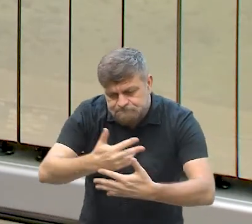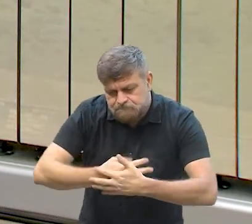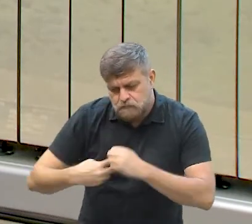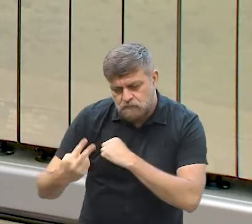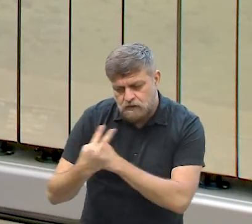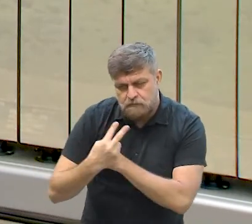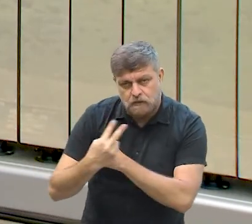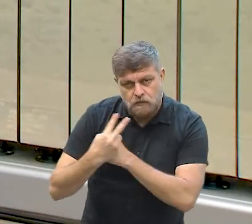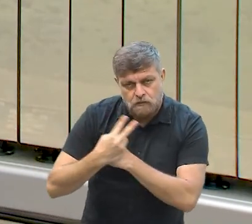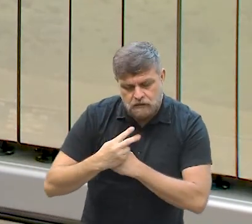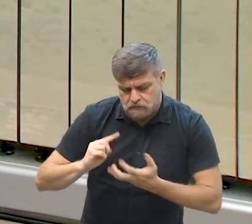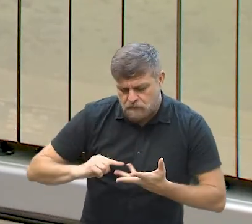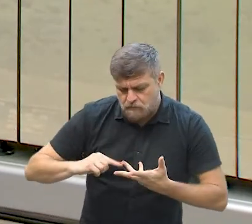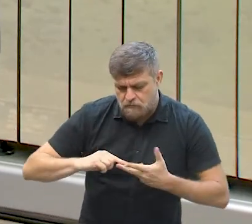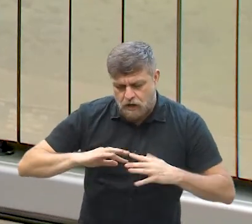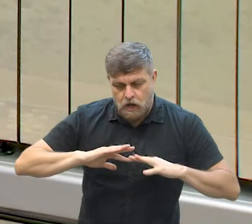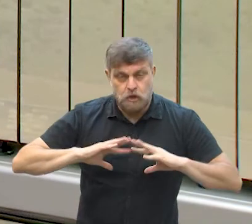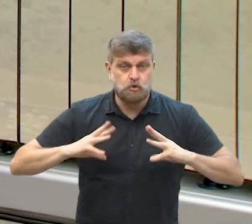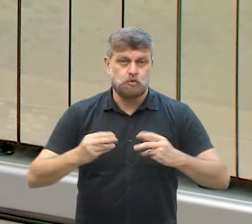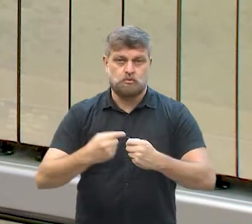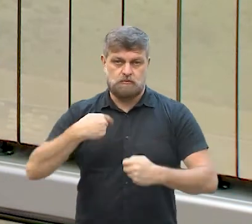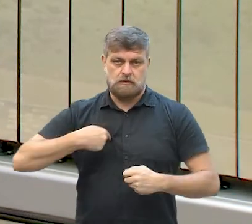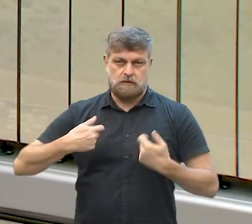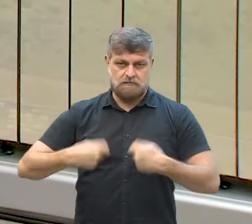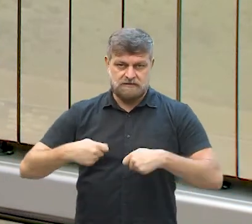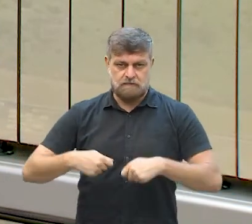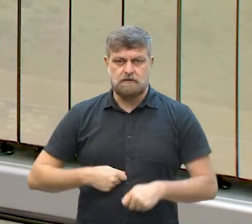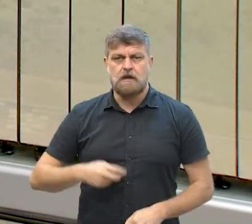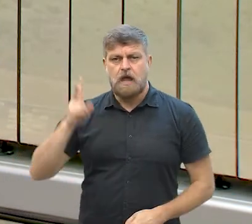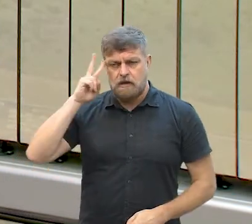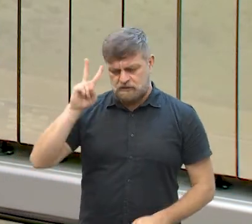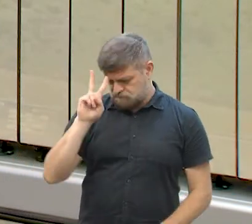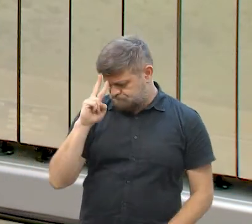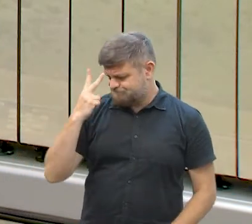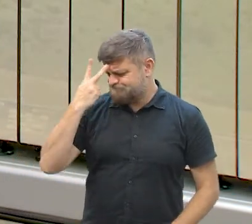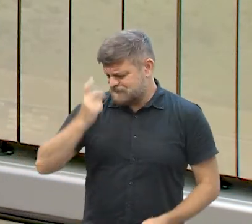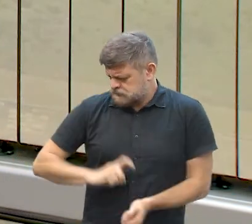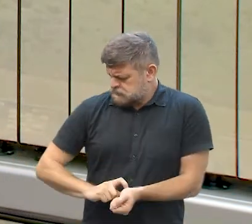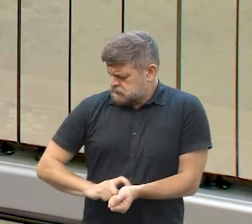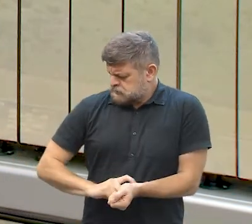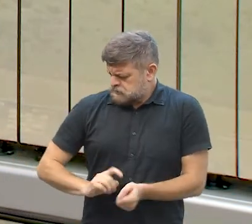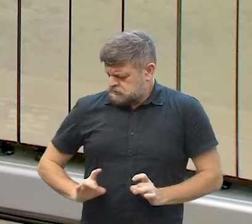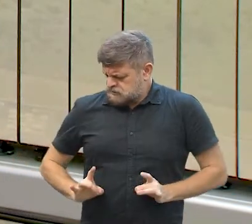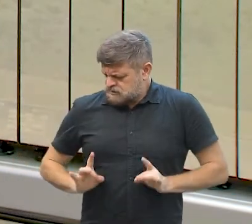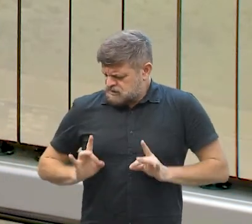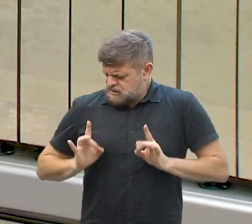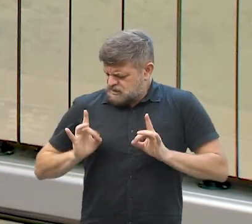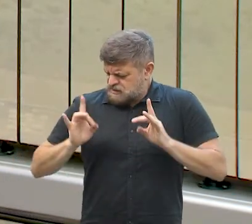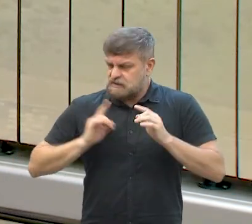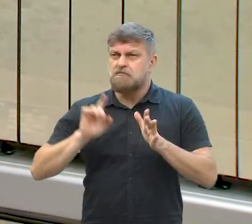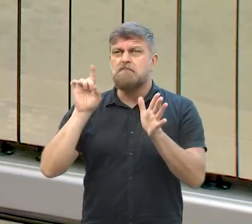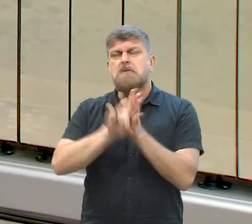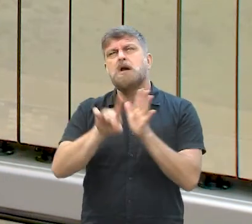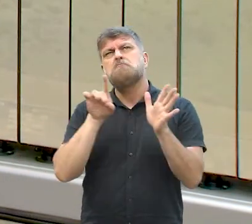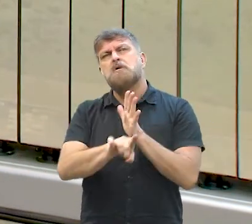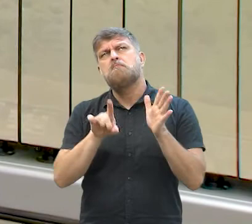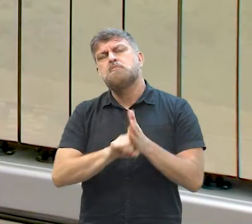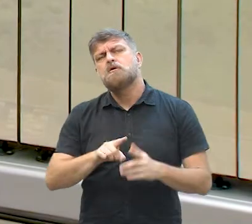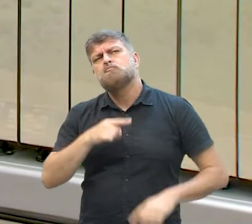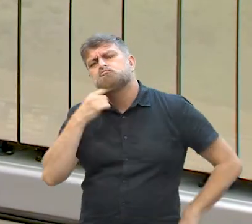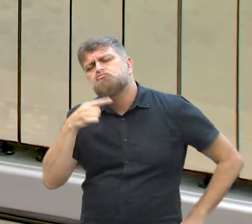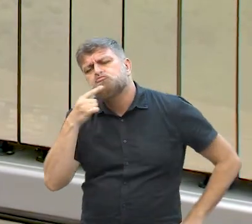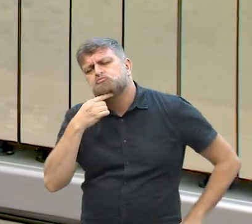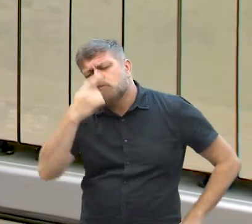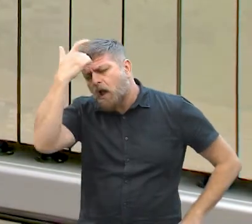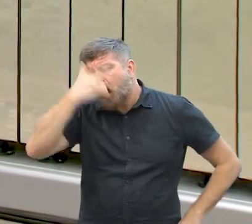realmente eu precisava. E eu me lembro que eu tive minhas revoltas, né, como adolescente, como criança, a gente fica questionando,